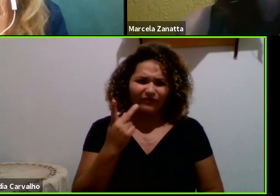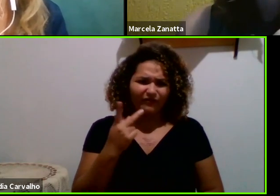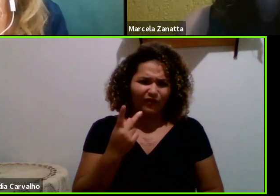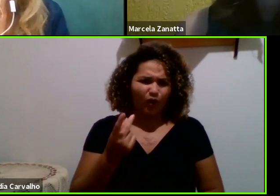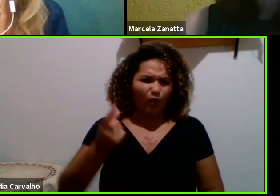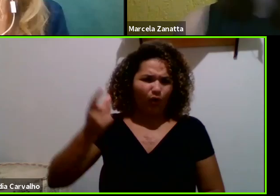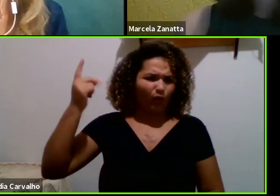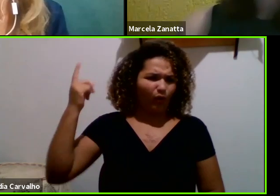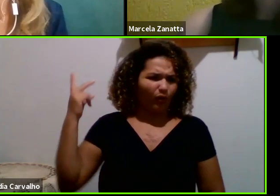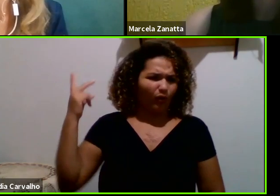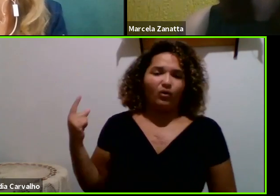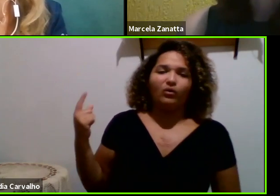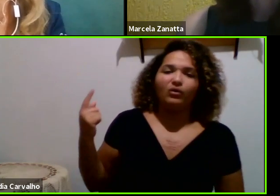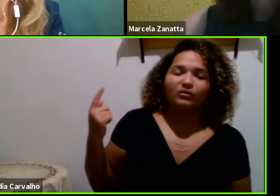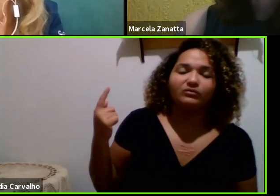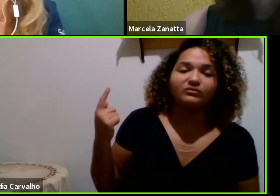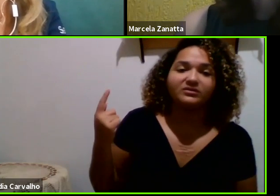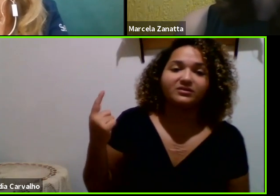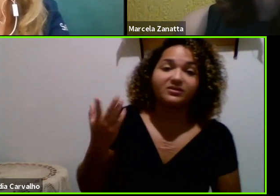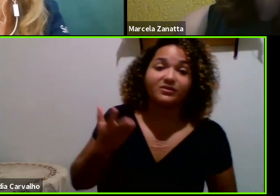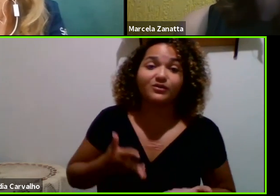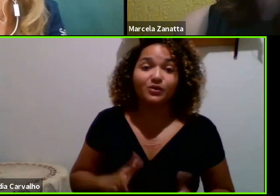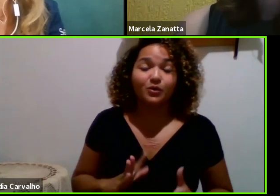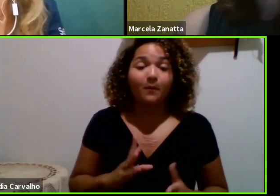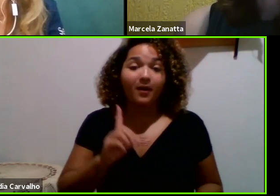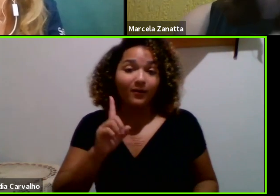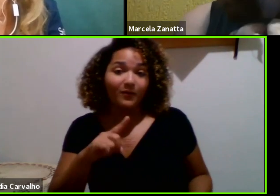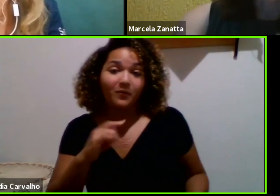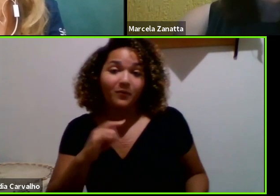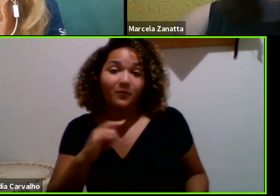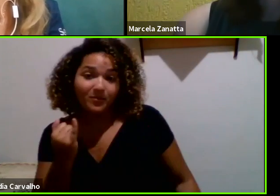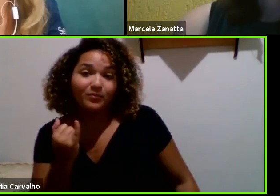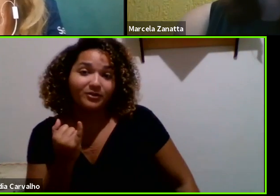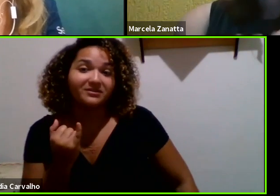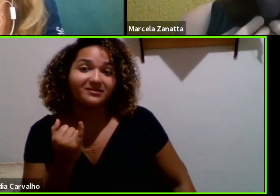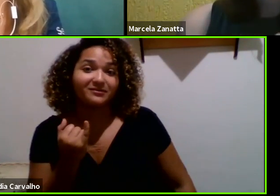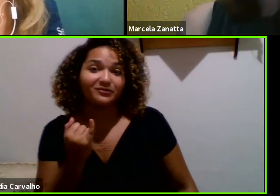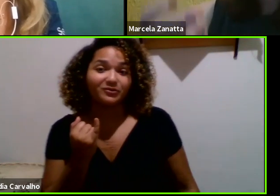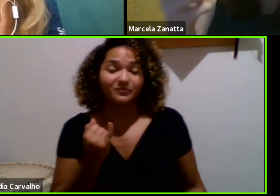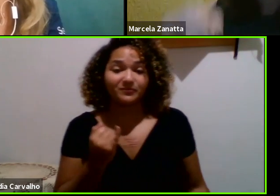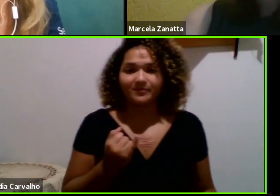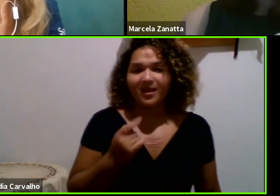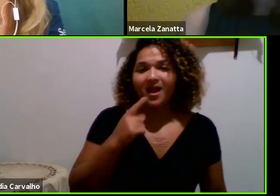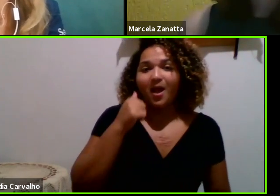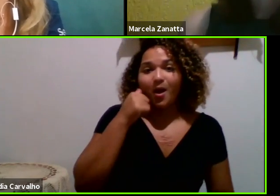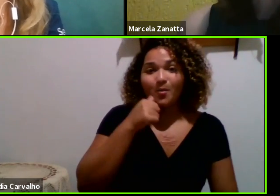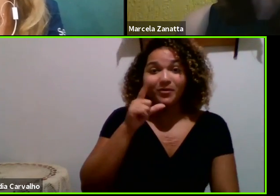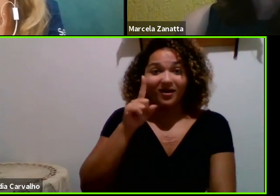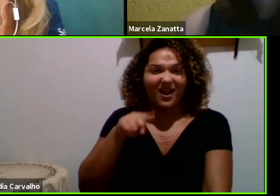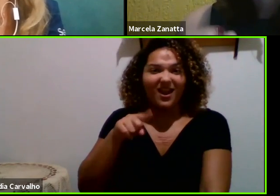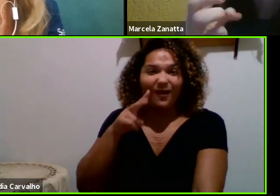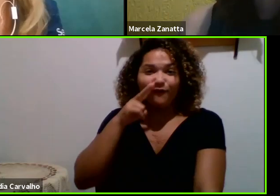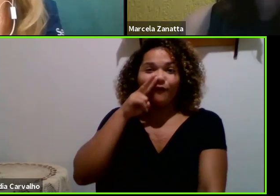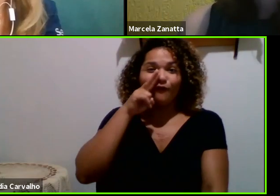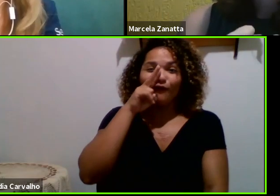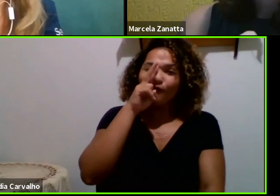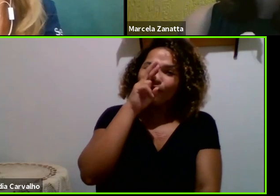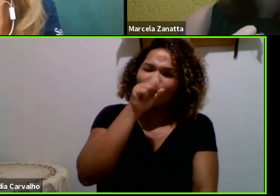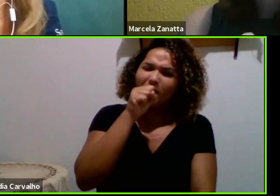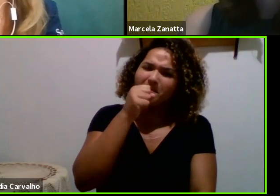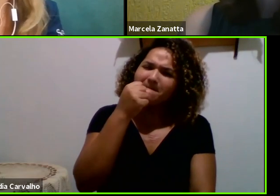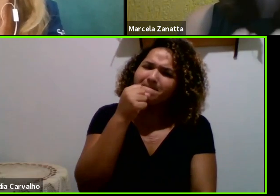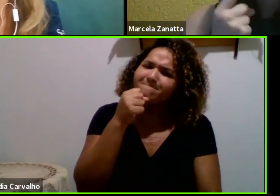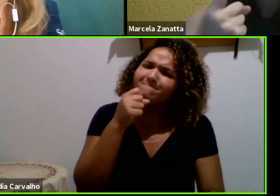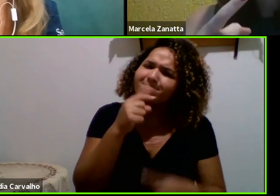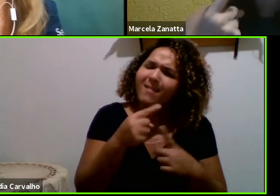evento coletivo para nossas vidas. A mulher, apesar de estar muito forte, ela também busca apoio. Ela busca palavras